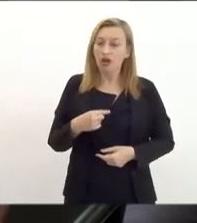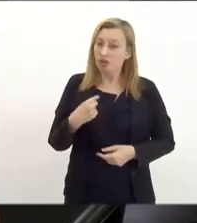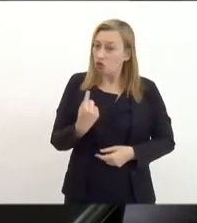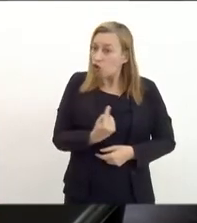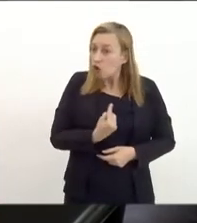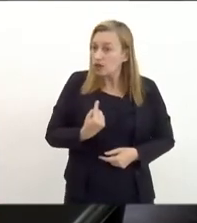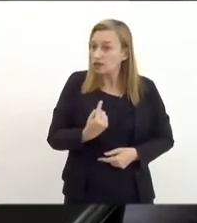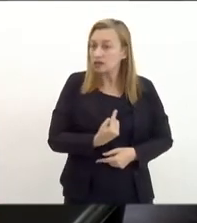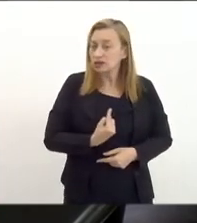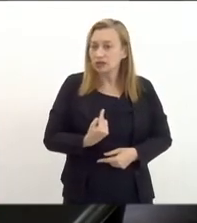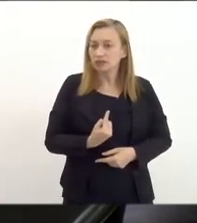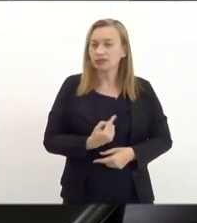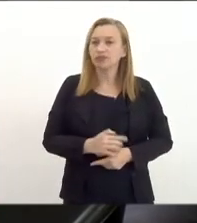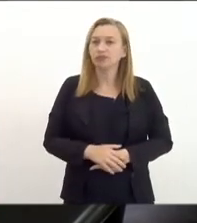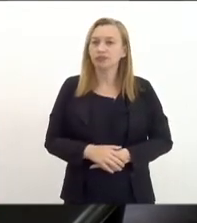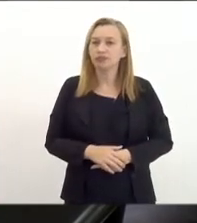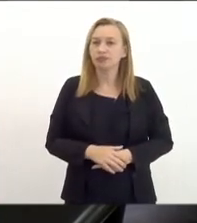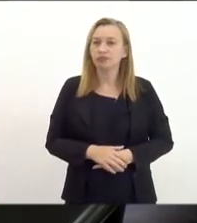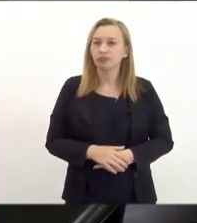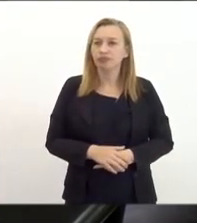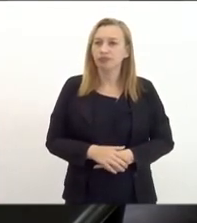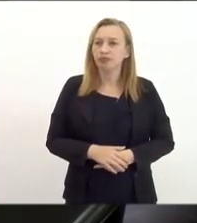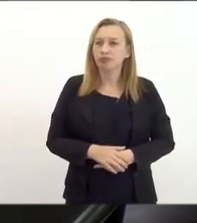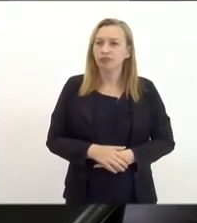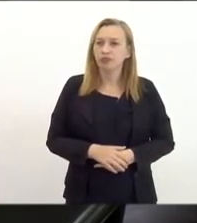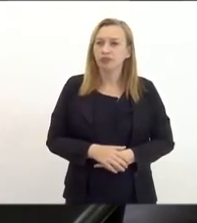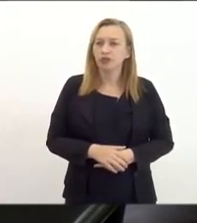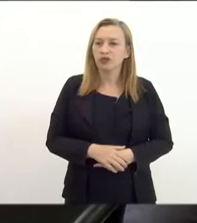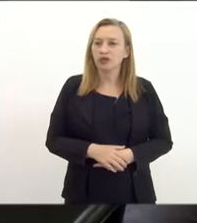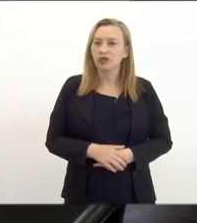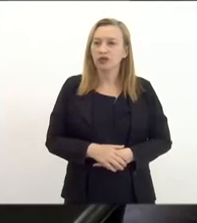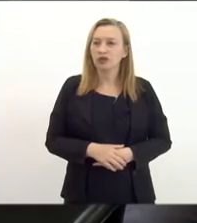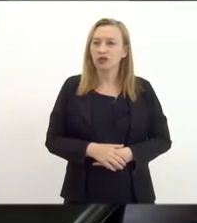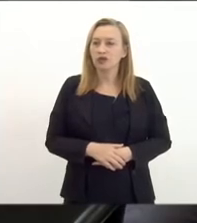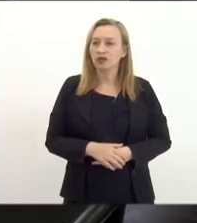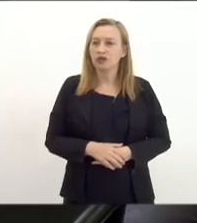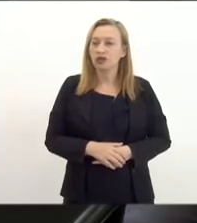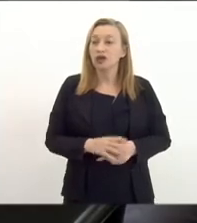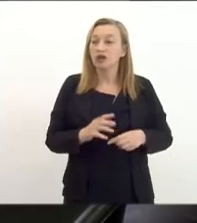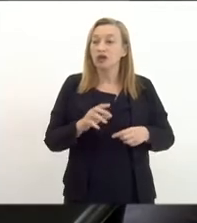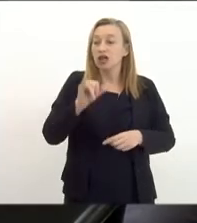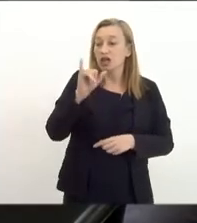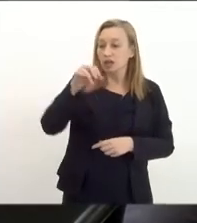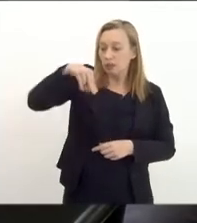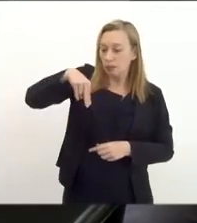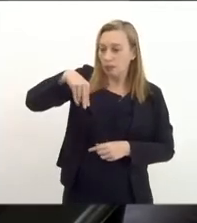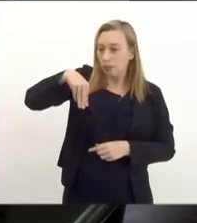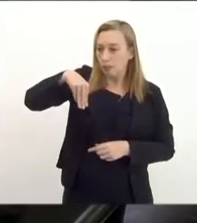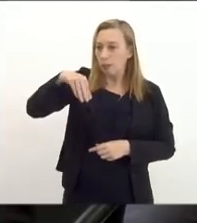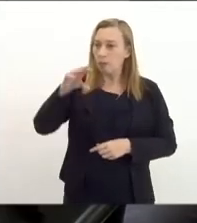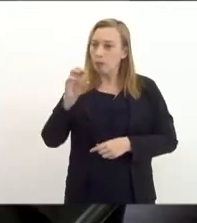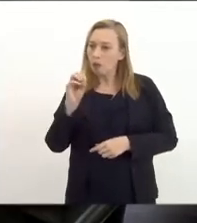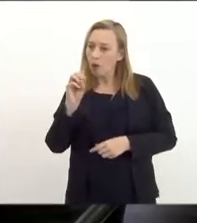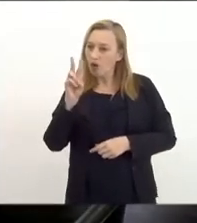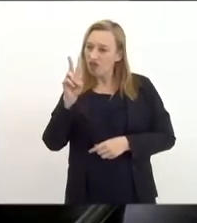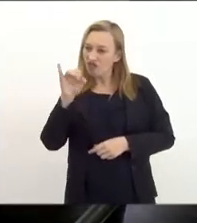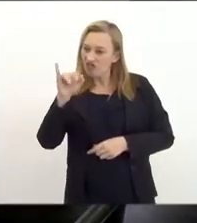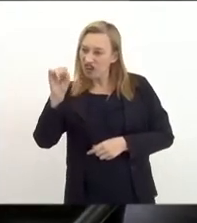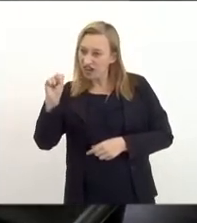gente a tratar a parte dos imóveis os imóveis